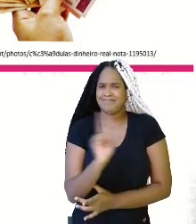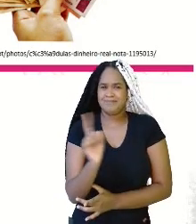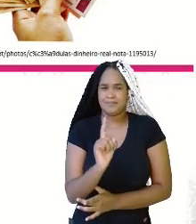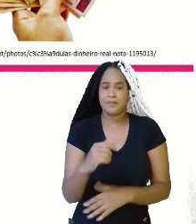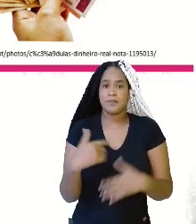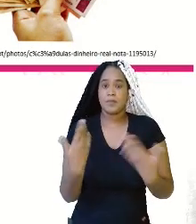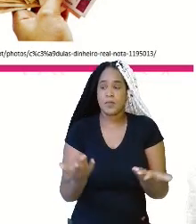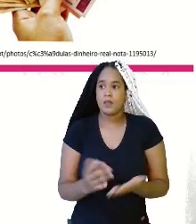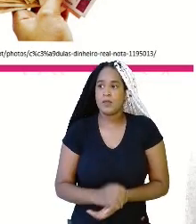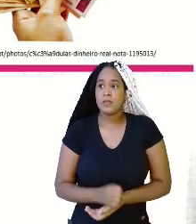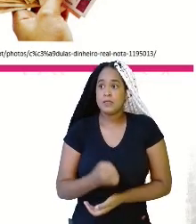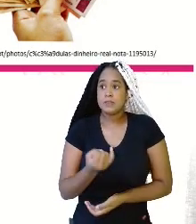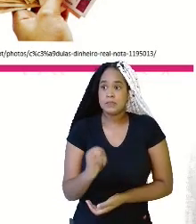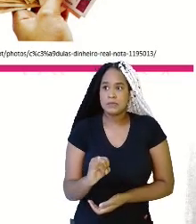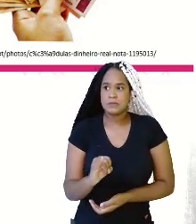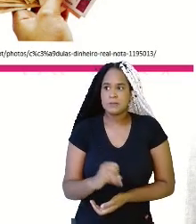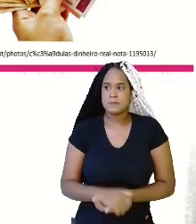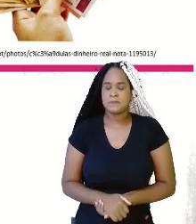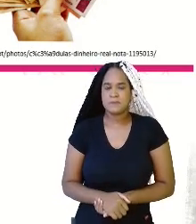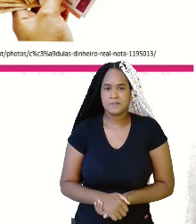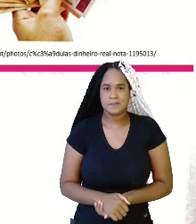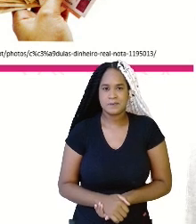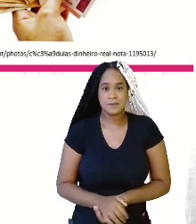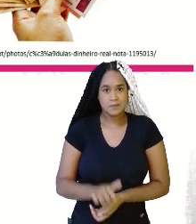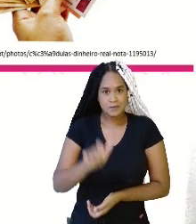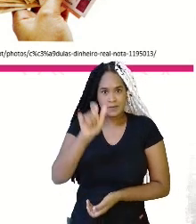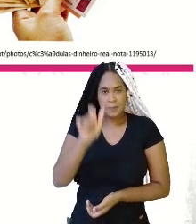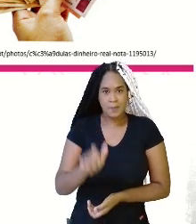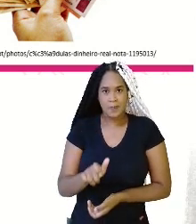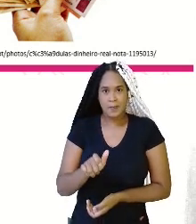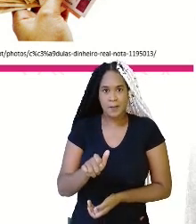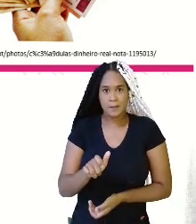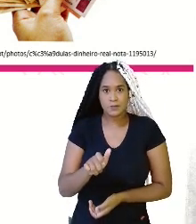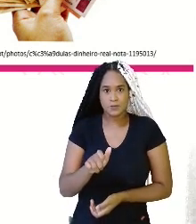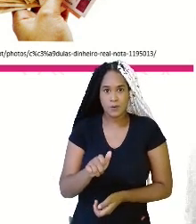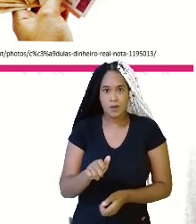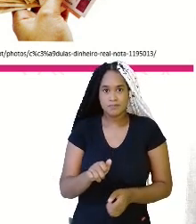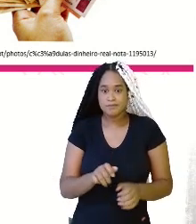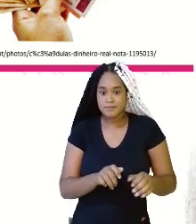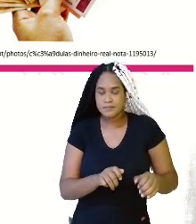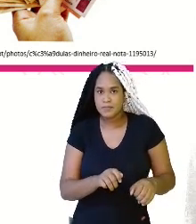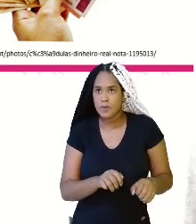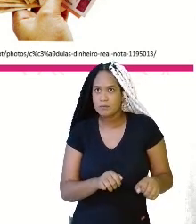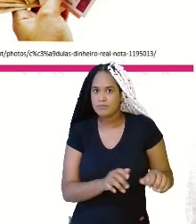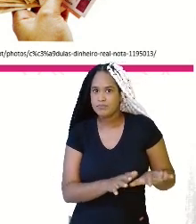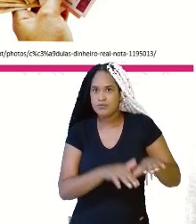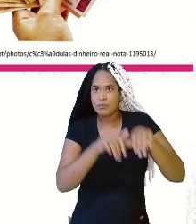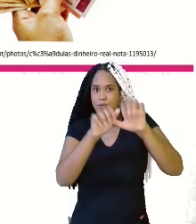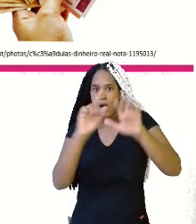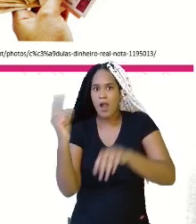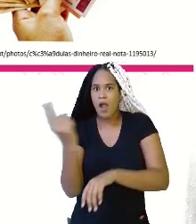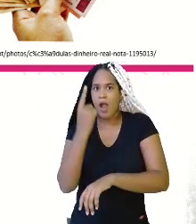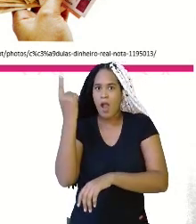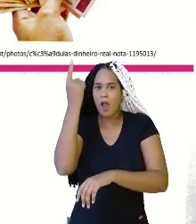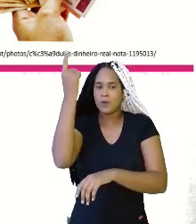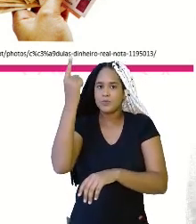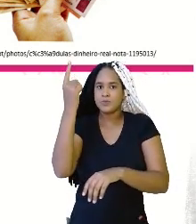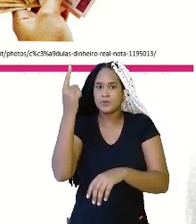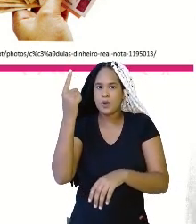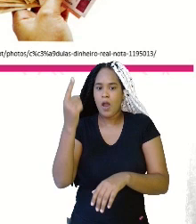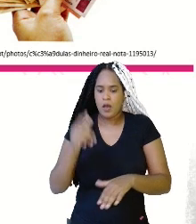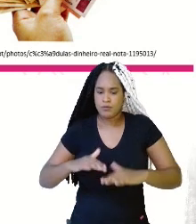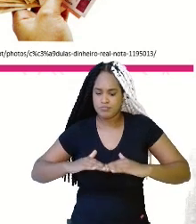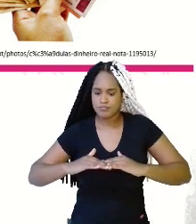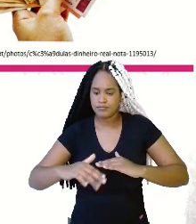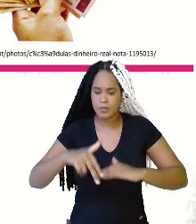Quem sobe nos ares não fica no chão. Quem fica no chão não sobe nos ares. É uma grande pena